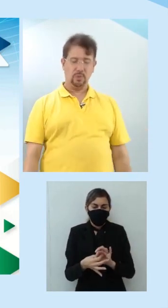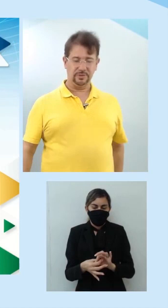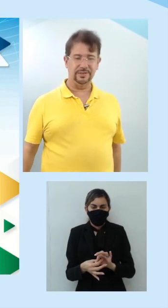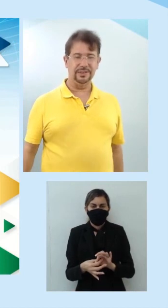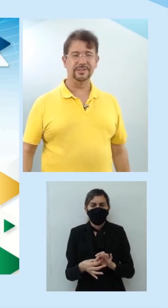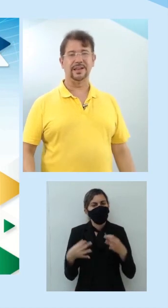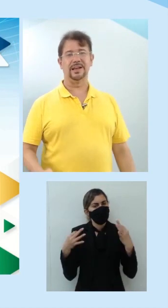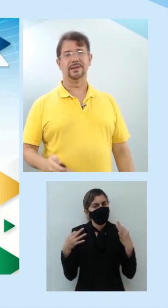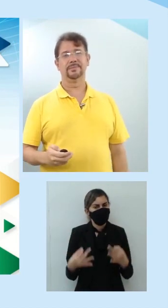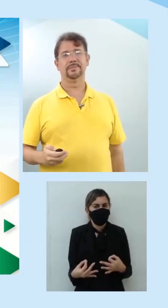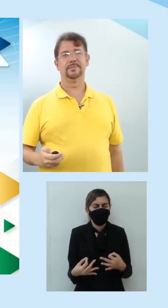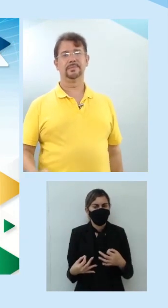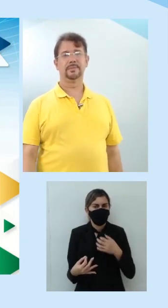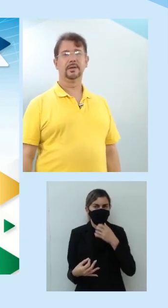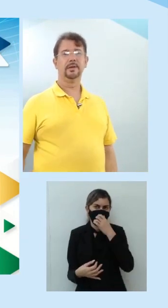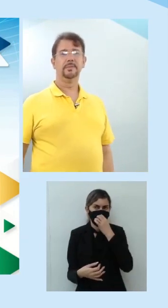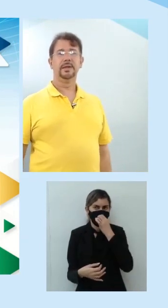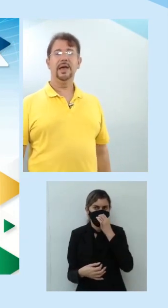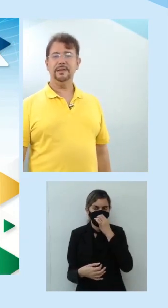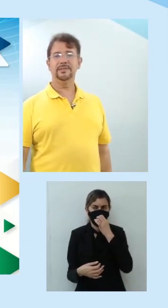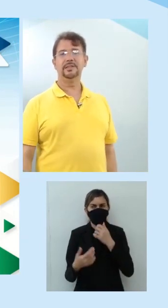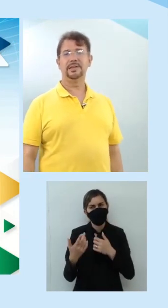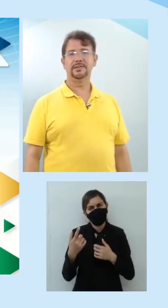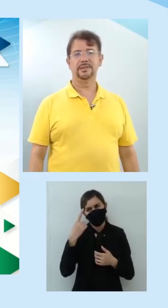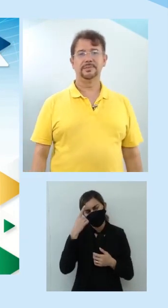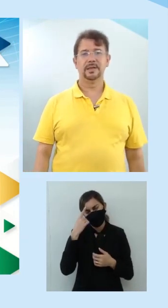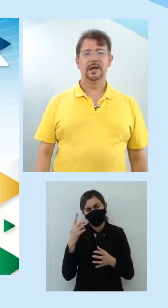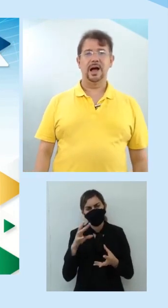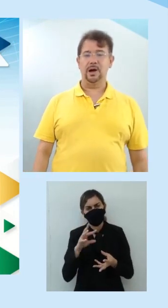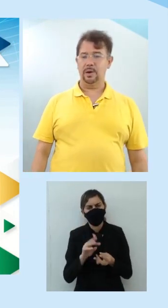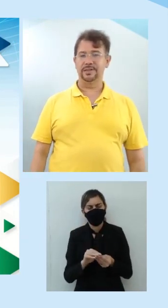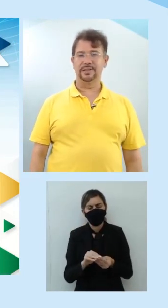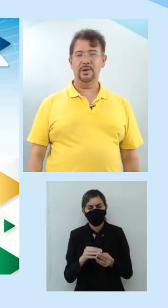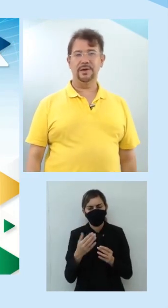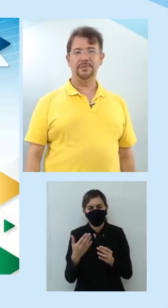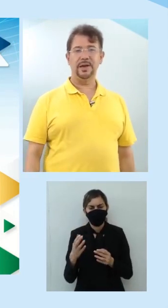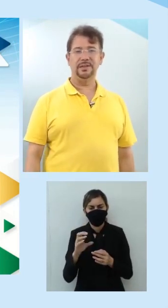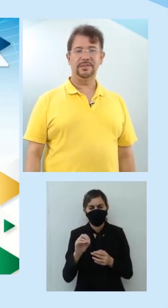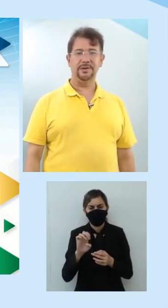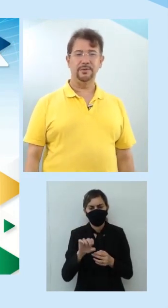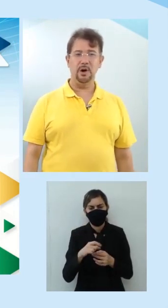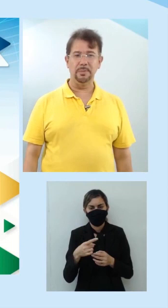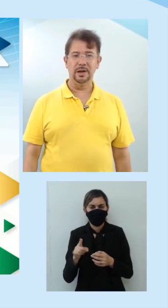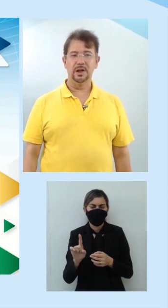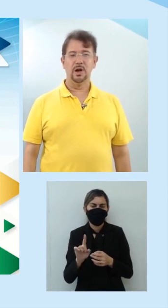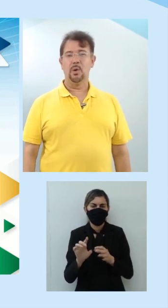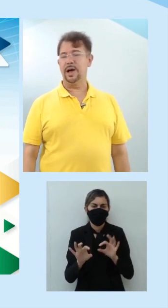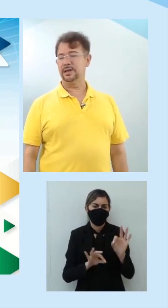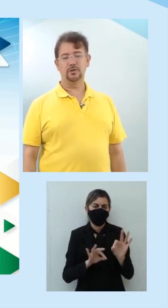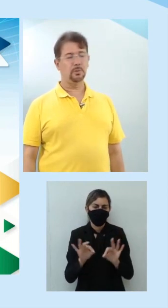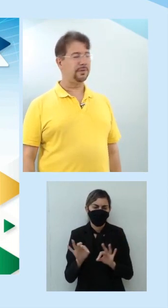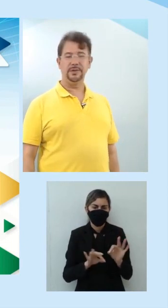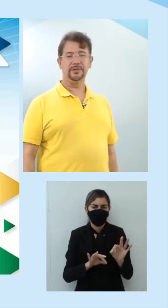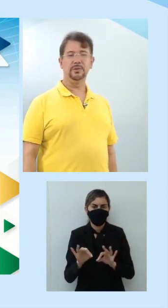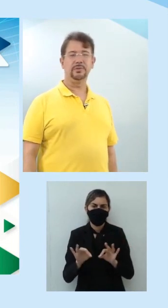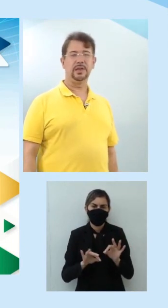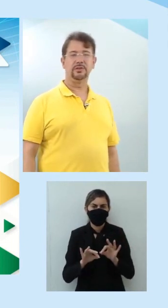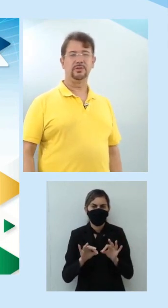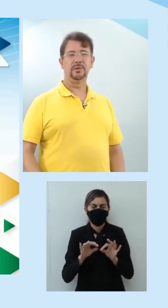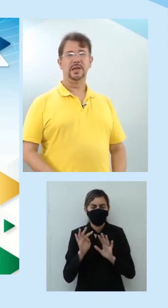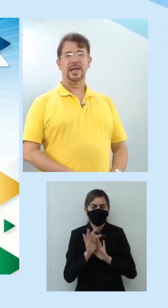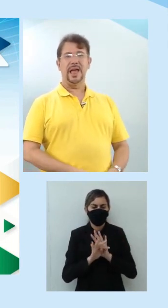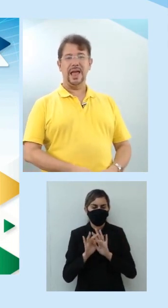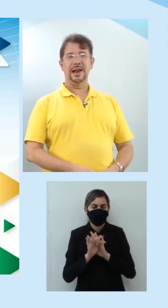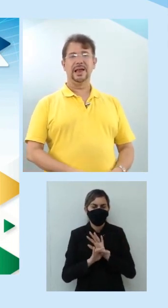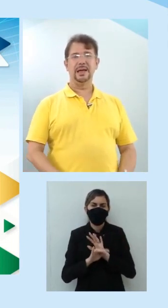e concisa. Em síntese, a coesão refere-se à forma ou à superfície de um